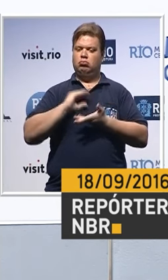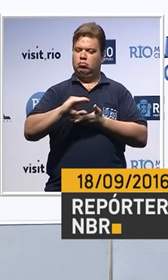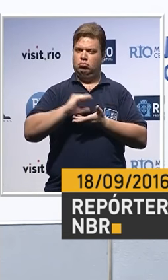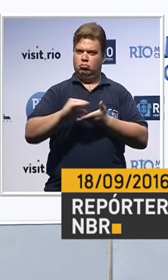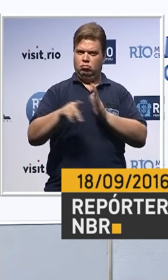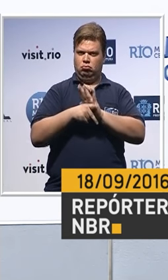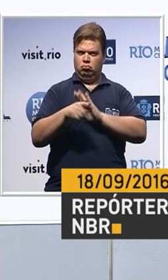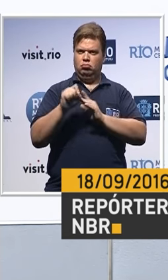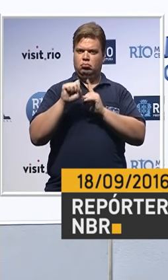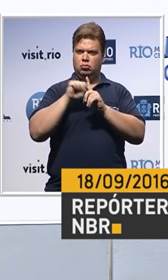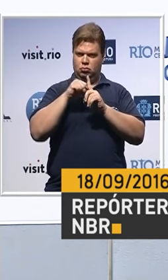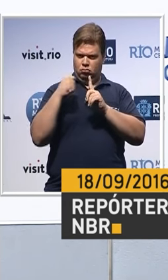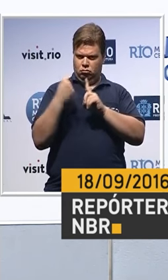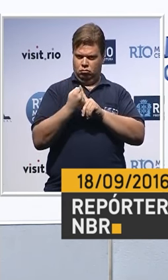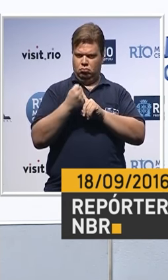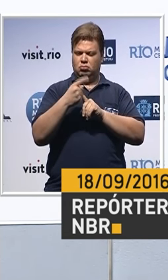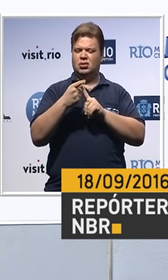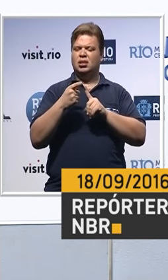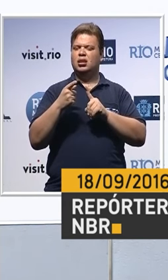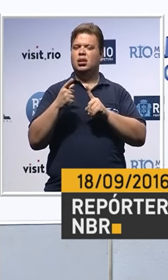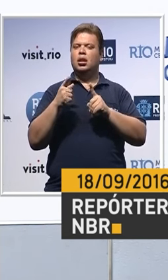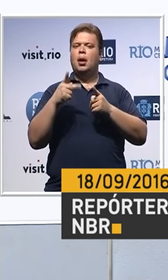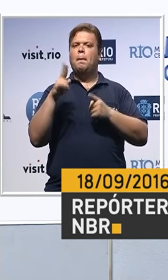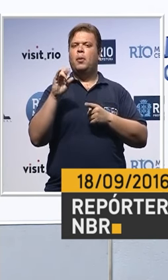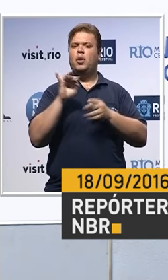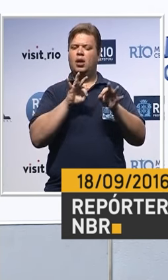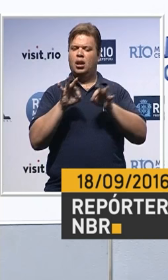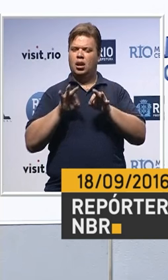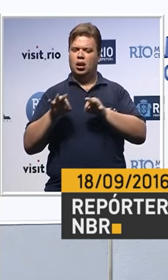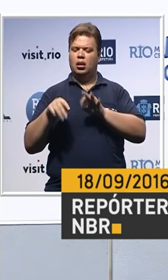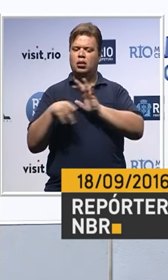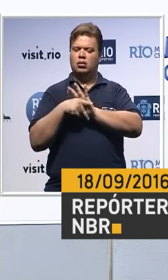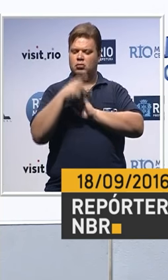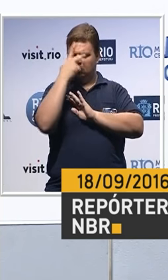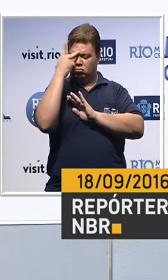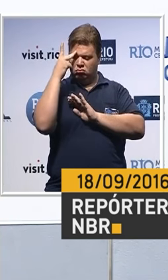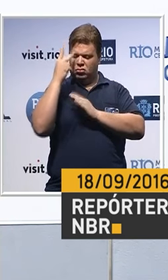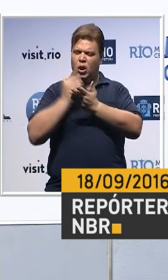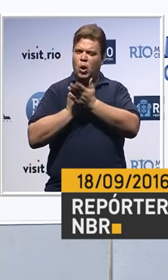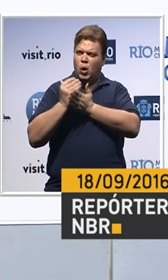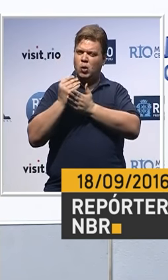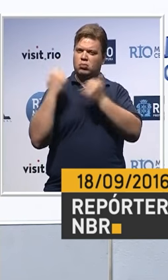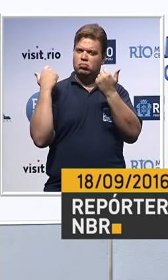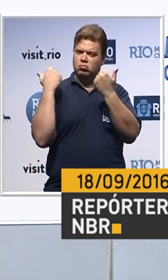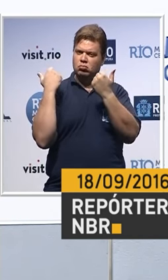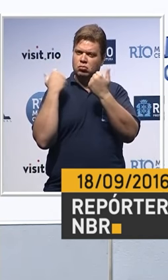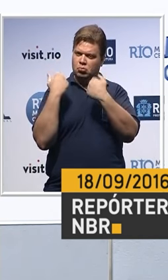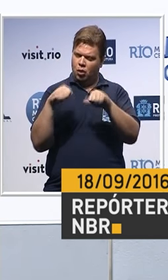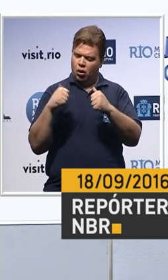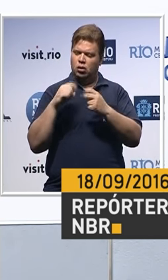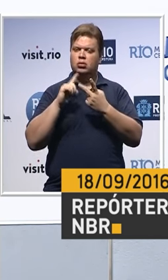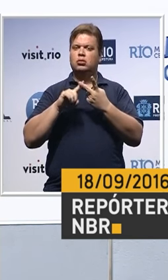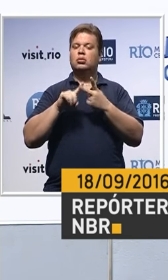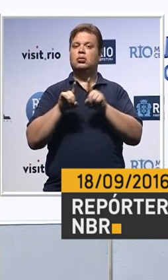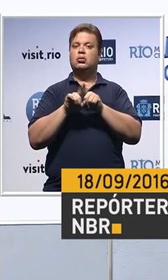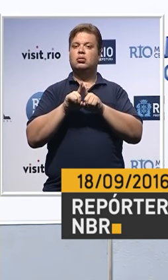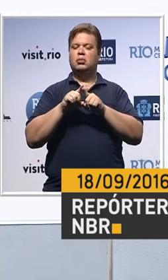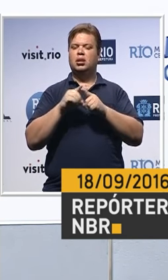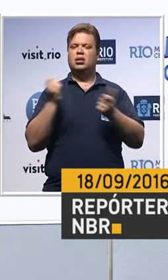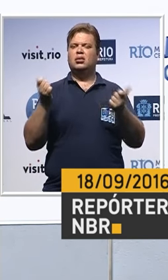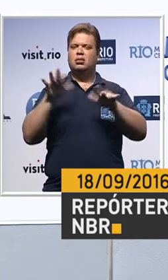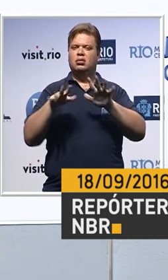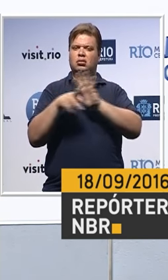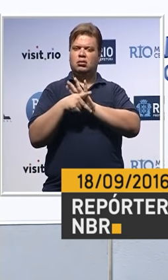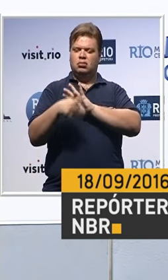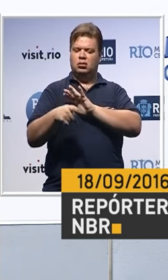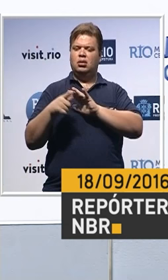de programas de iniciação ao esporte, de programas de inclusão, de programas de esporte educacional, de